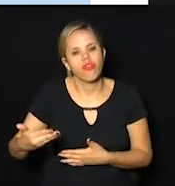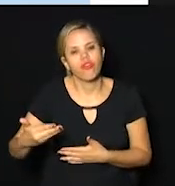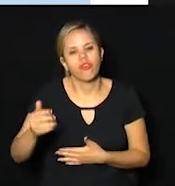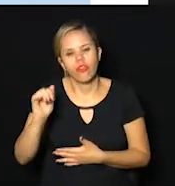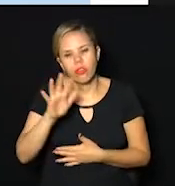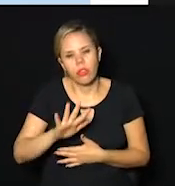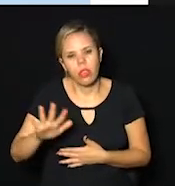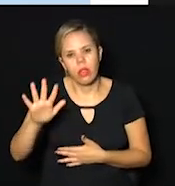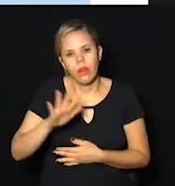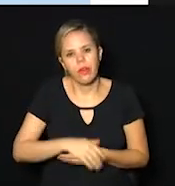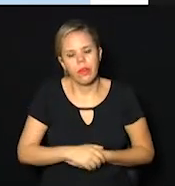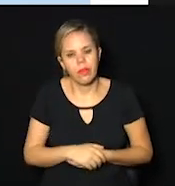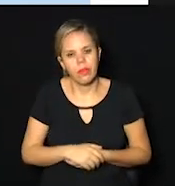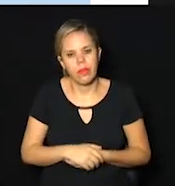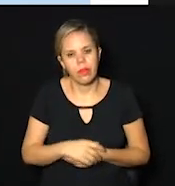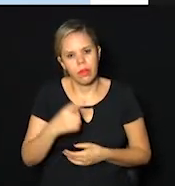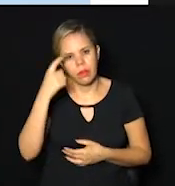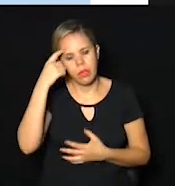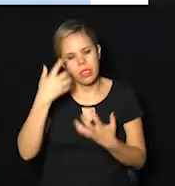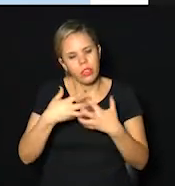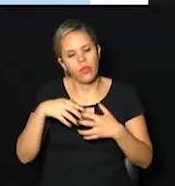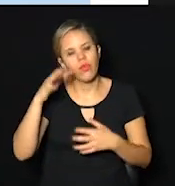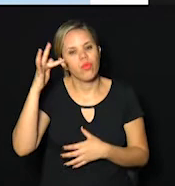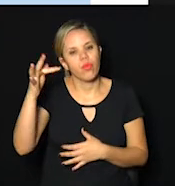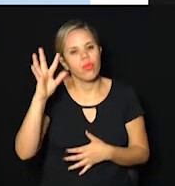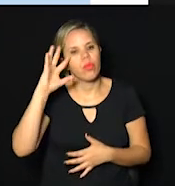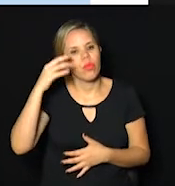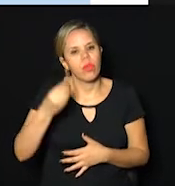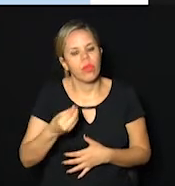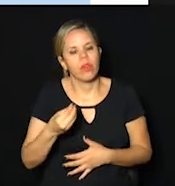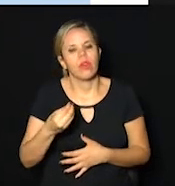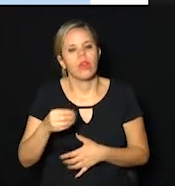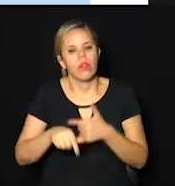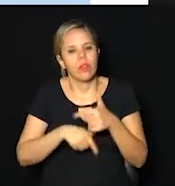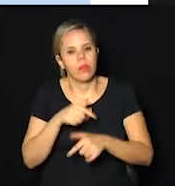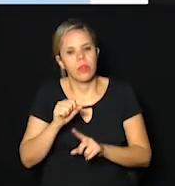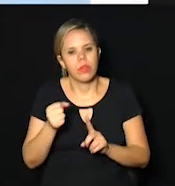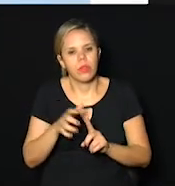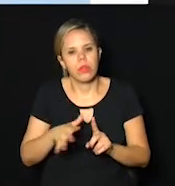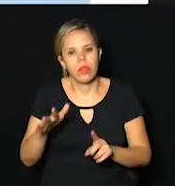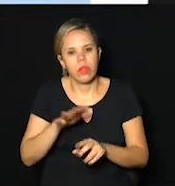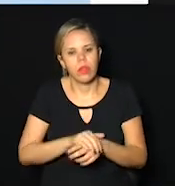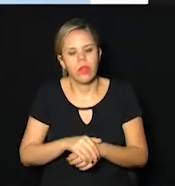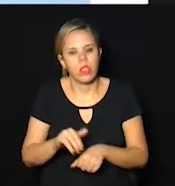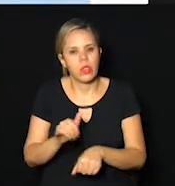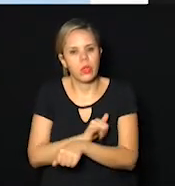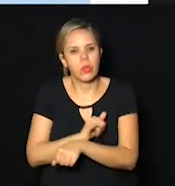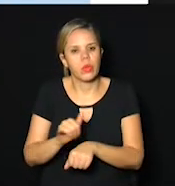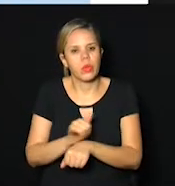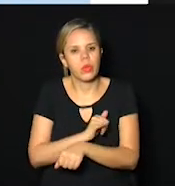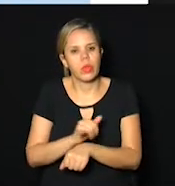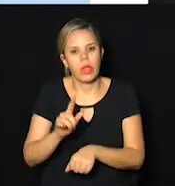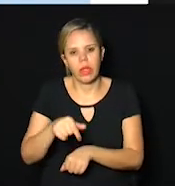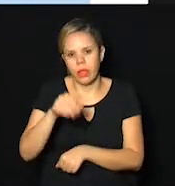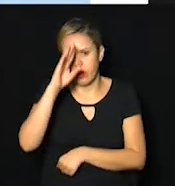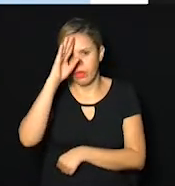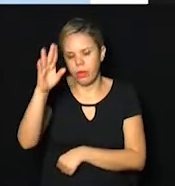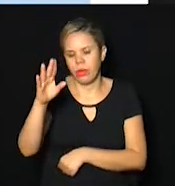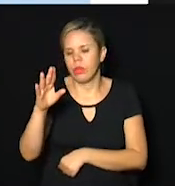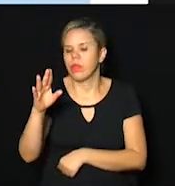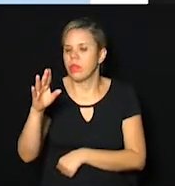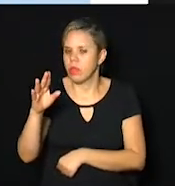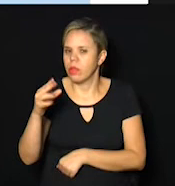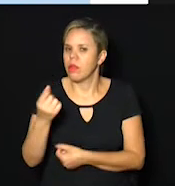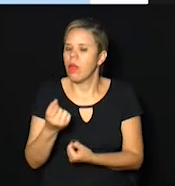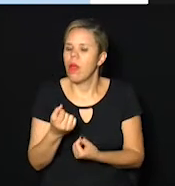cenários, pensando no futuro, e entender as dinâmicas sociais? Porque para o estrategista é fundamental